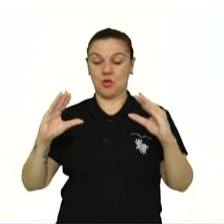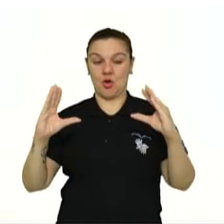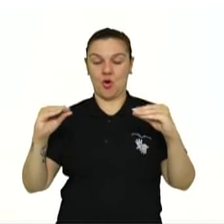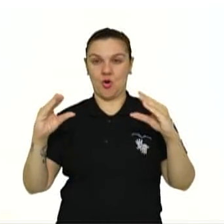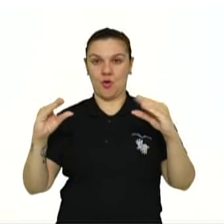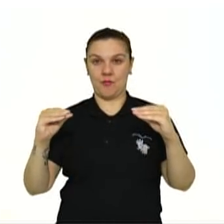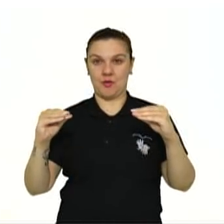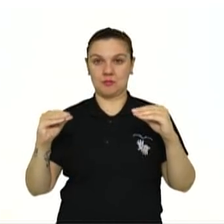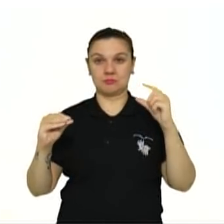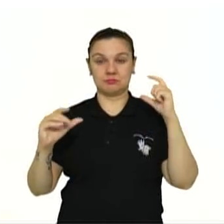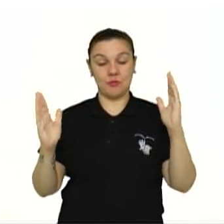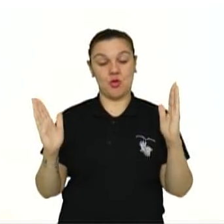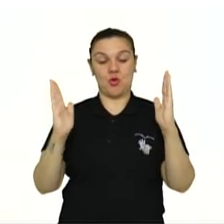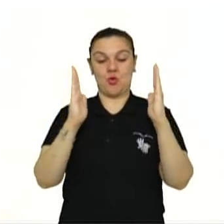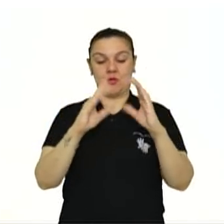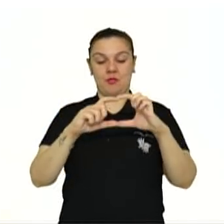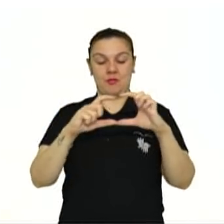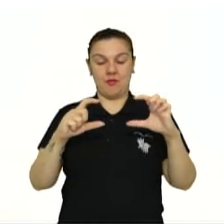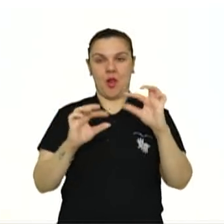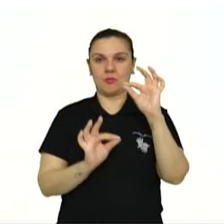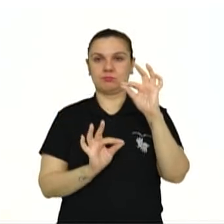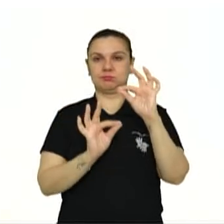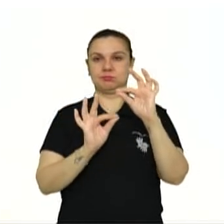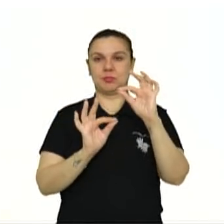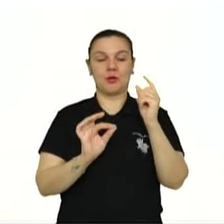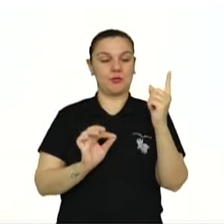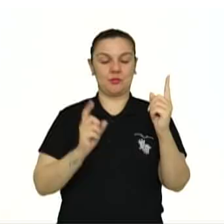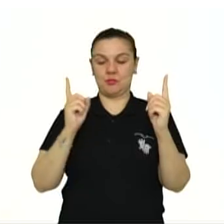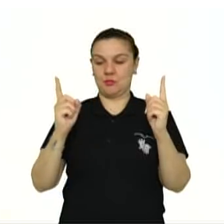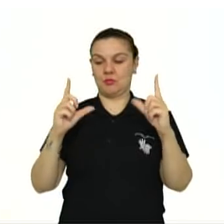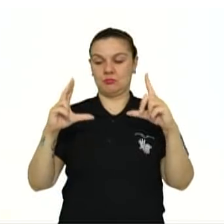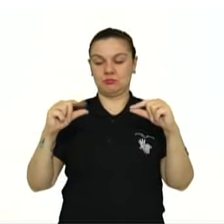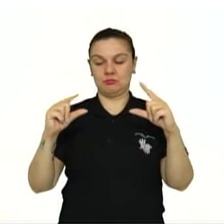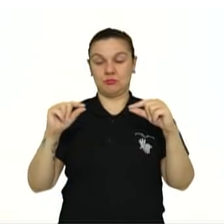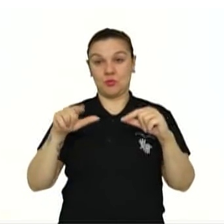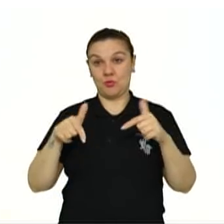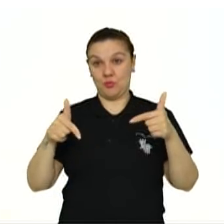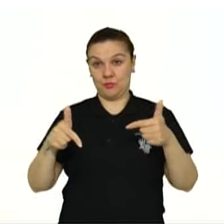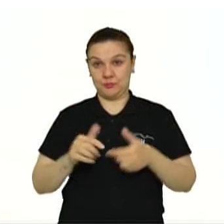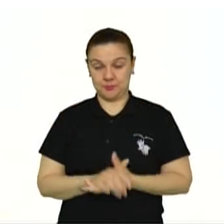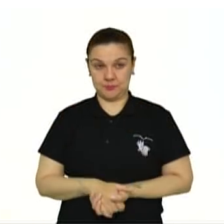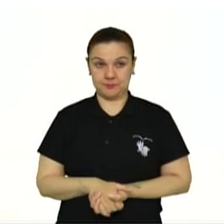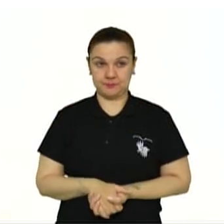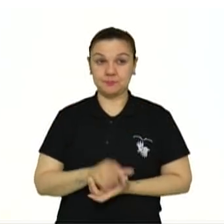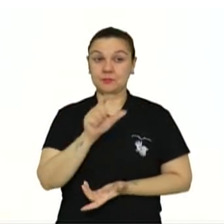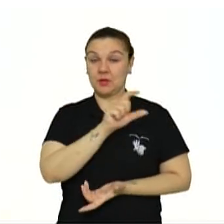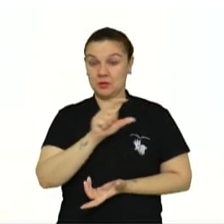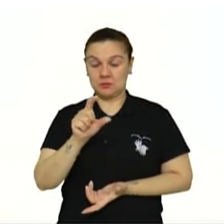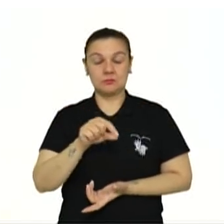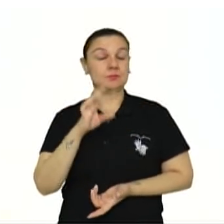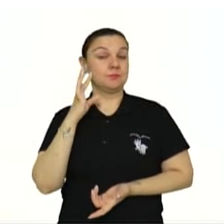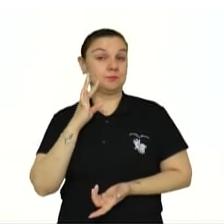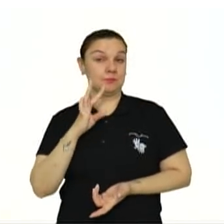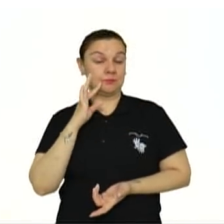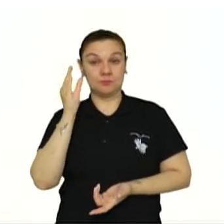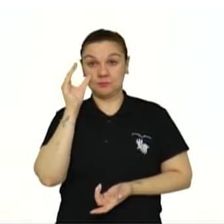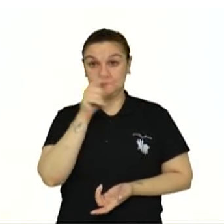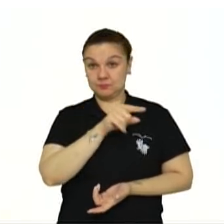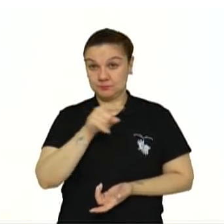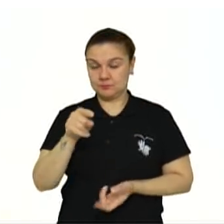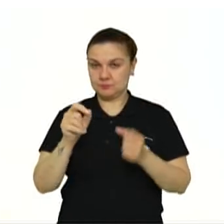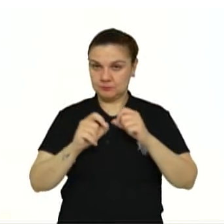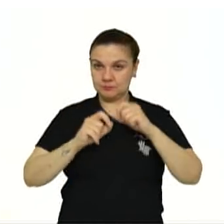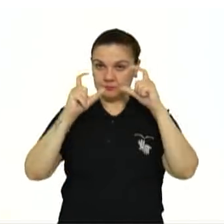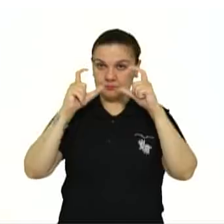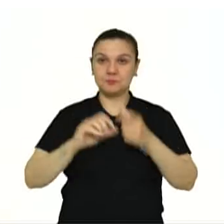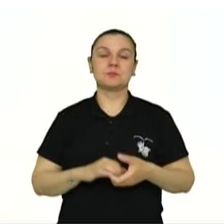né? Trechos curtos, falas curtas e um personagem conversando com o outro. Então, isso é bem interessante que você